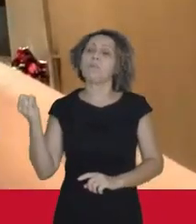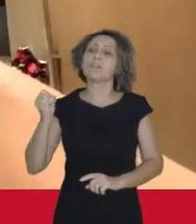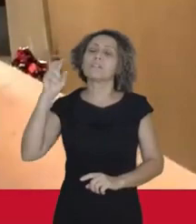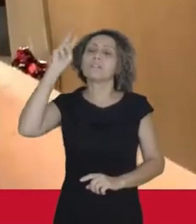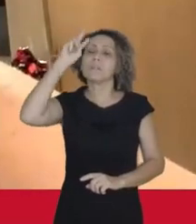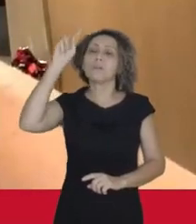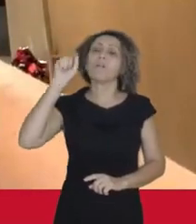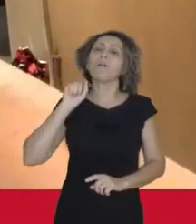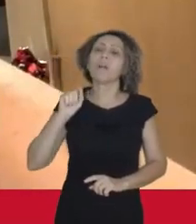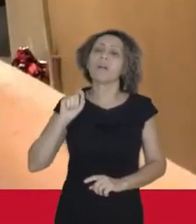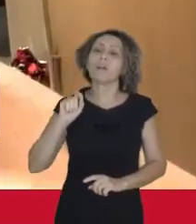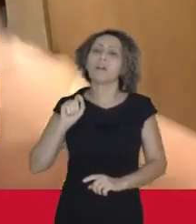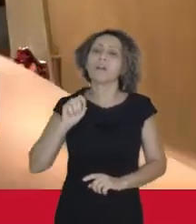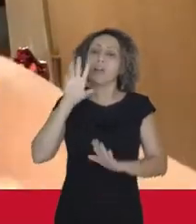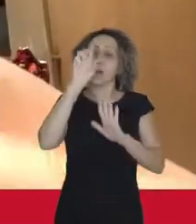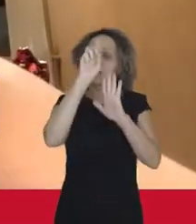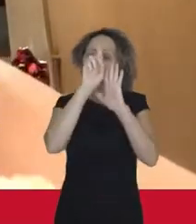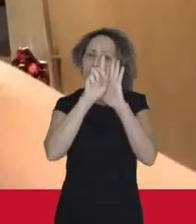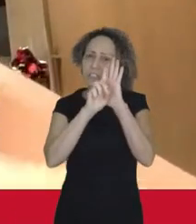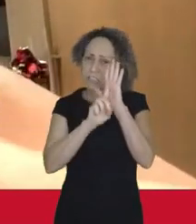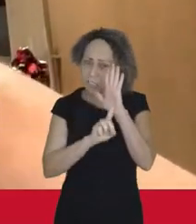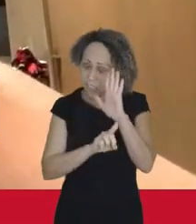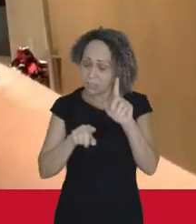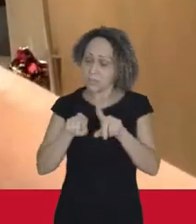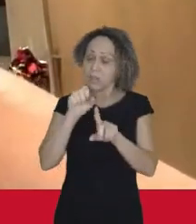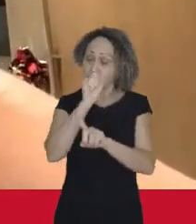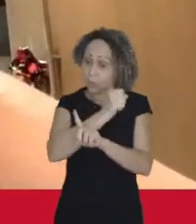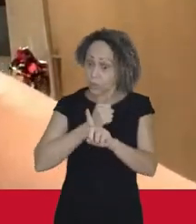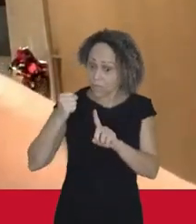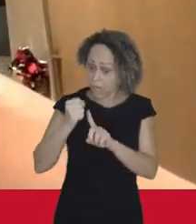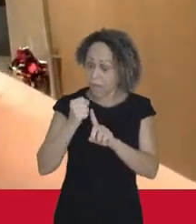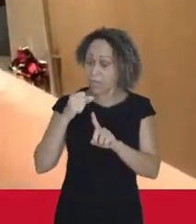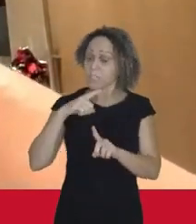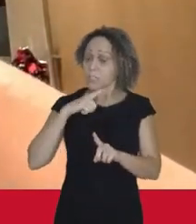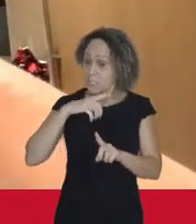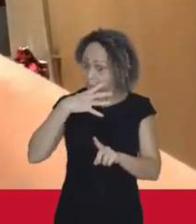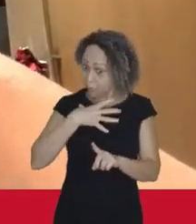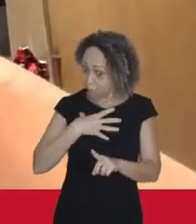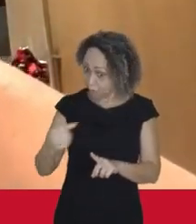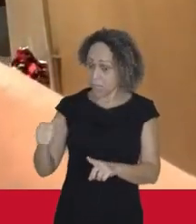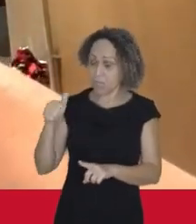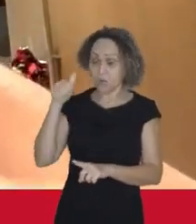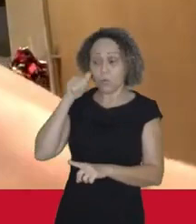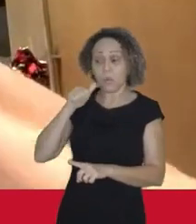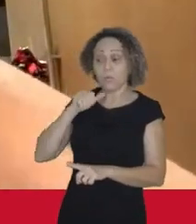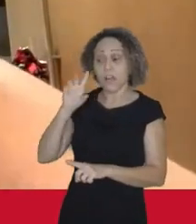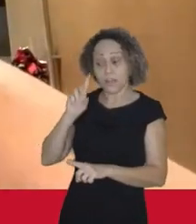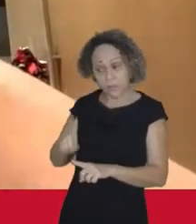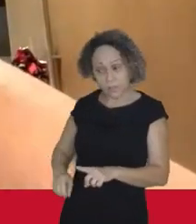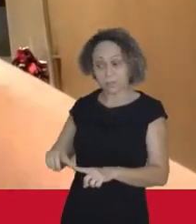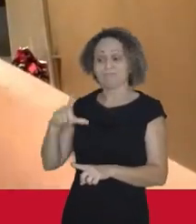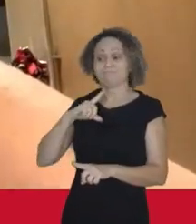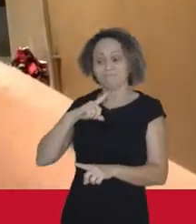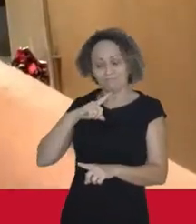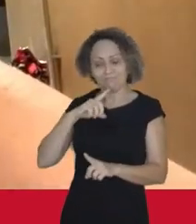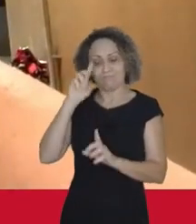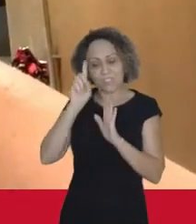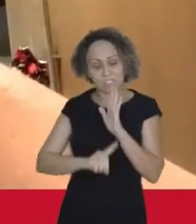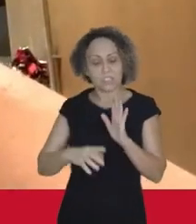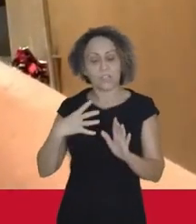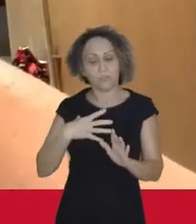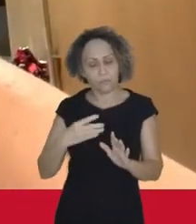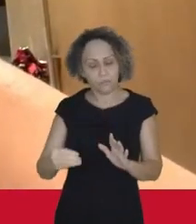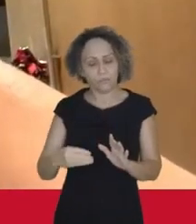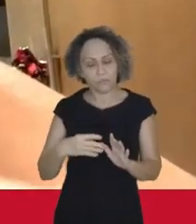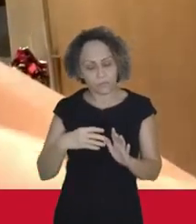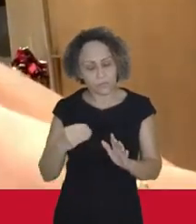questão dos direitos sexuais e reprodutivos foi também campo de disputa na construção do texto. Então, os países